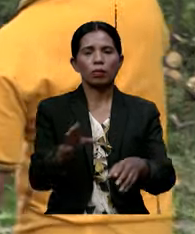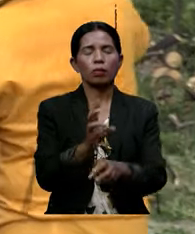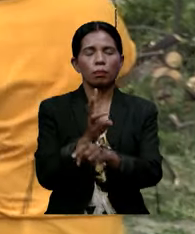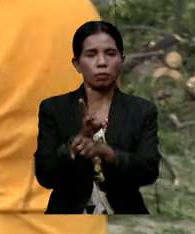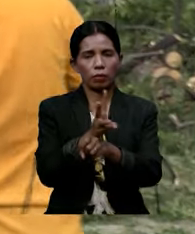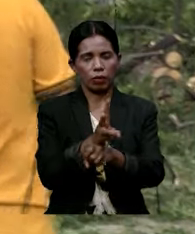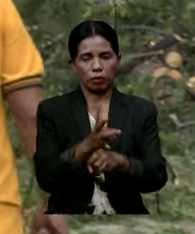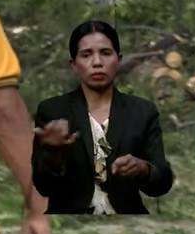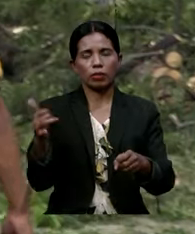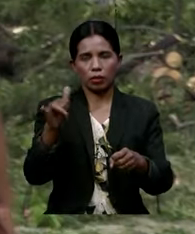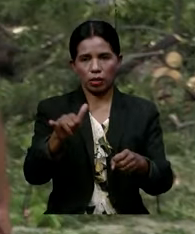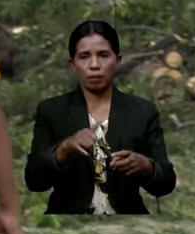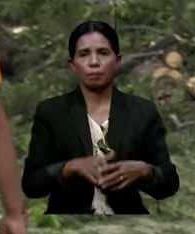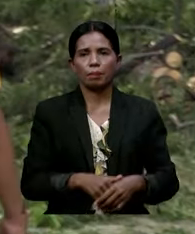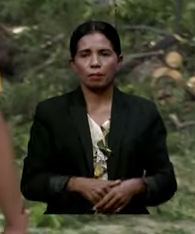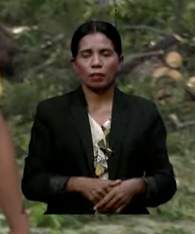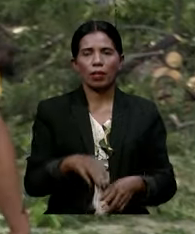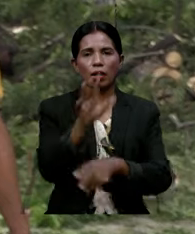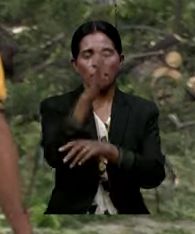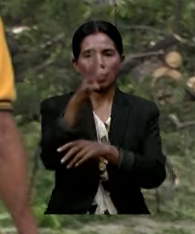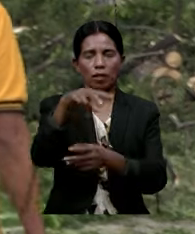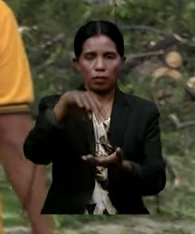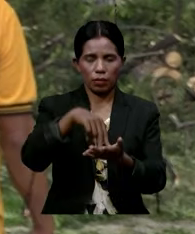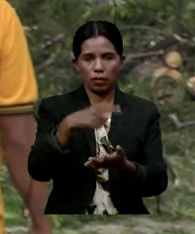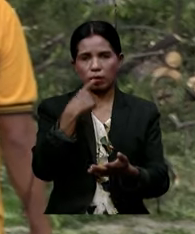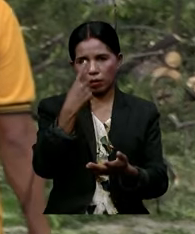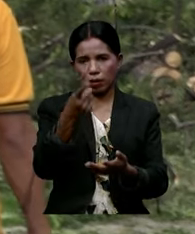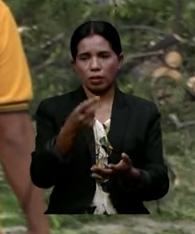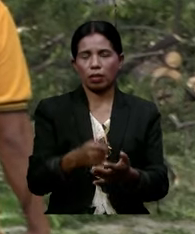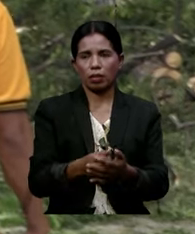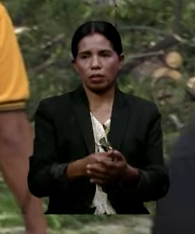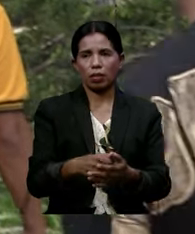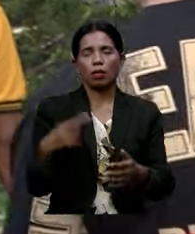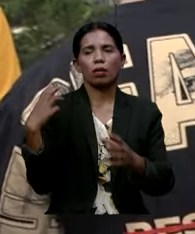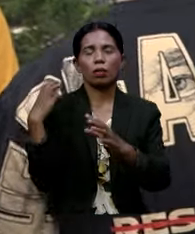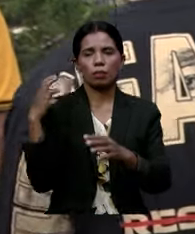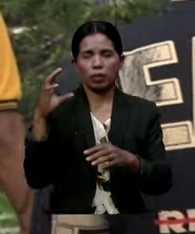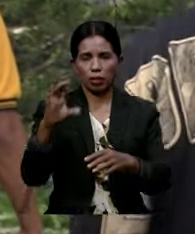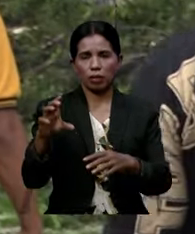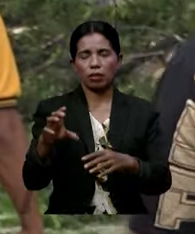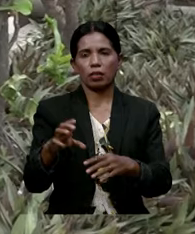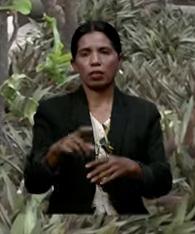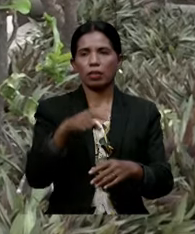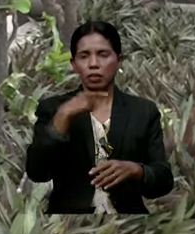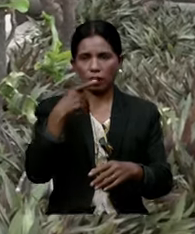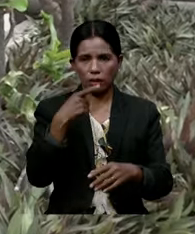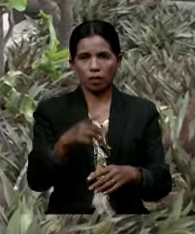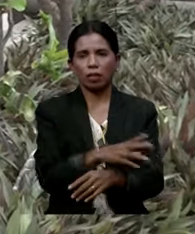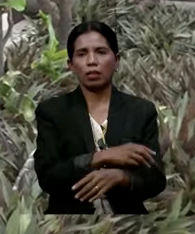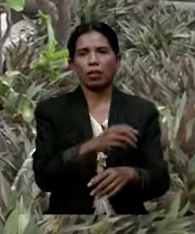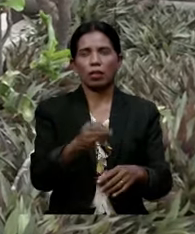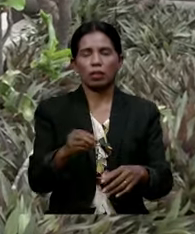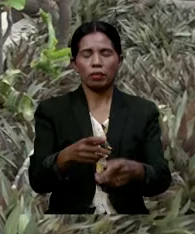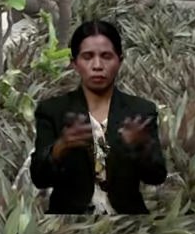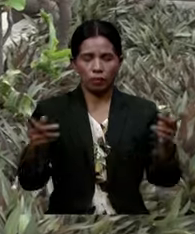Então, aí neve que a americana cita botejan, pila ba competência. Se mandar em baile, meu